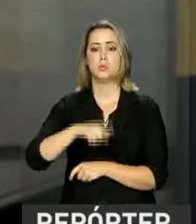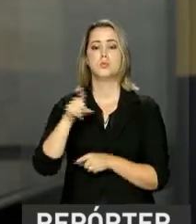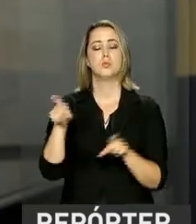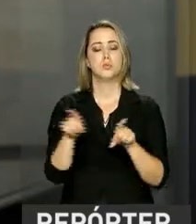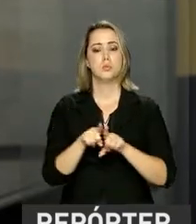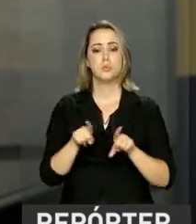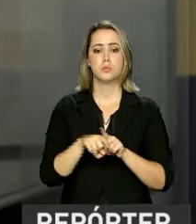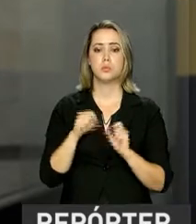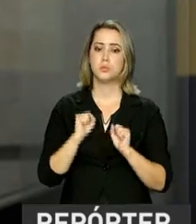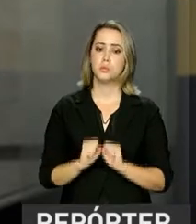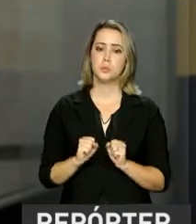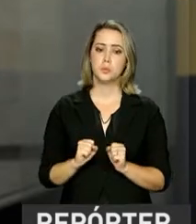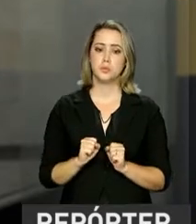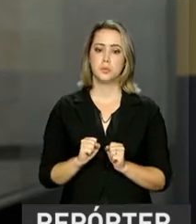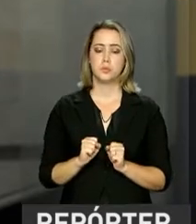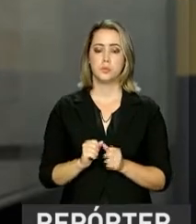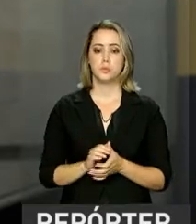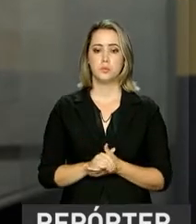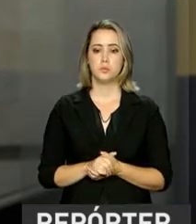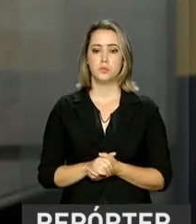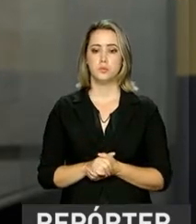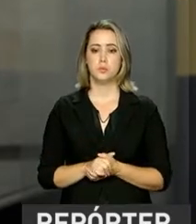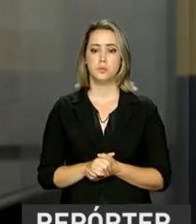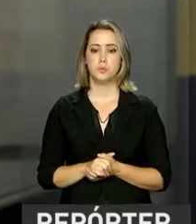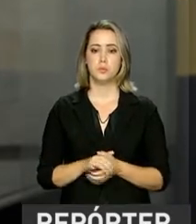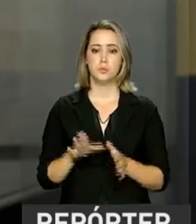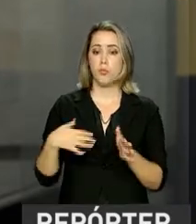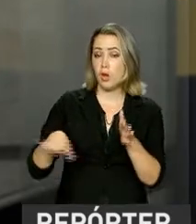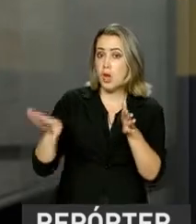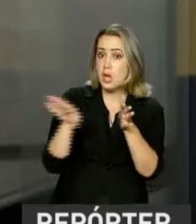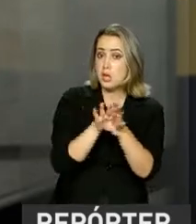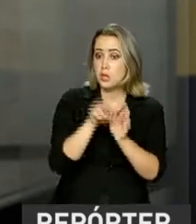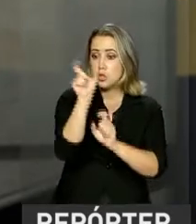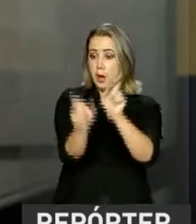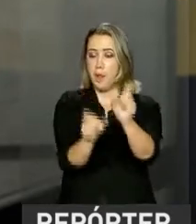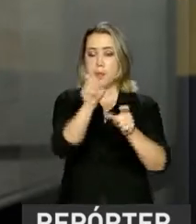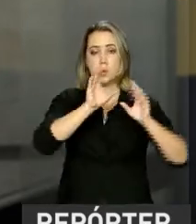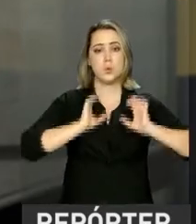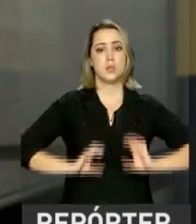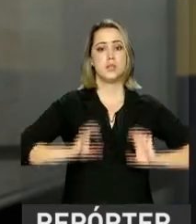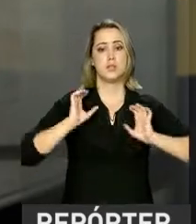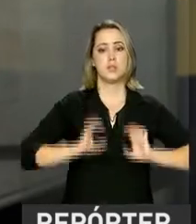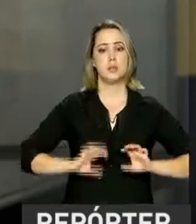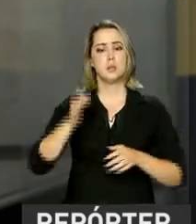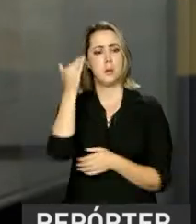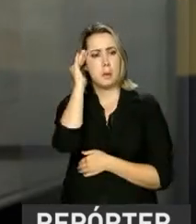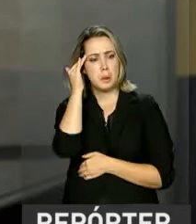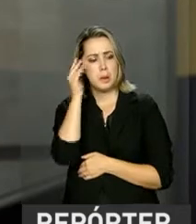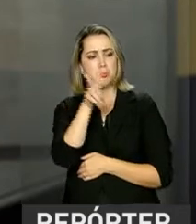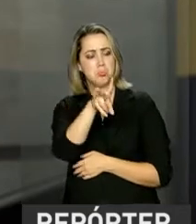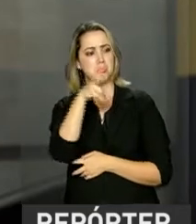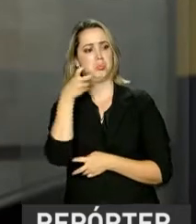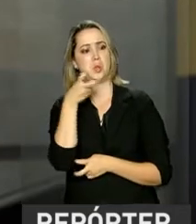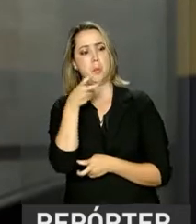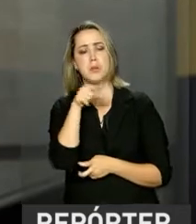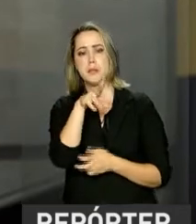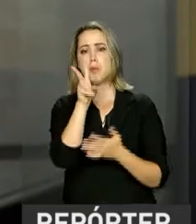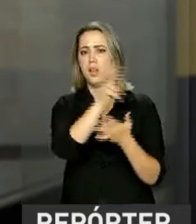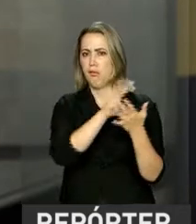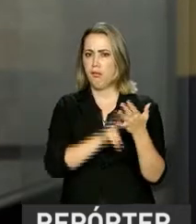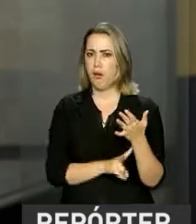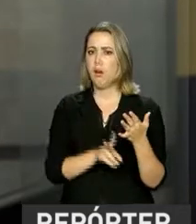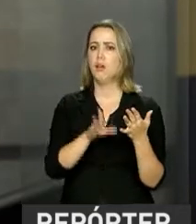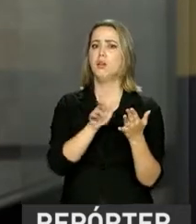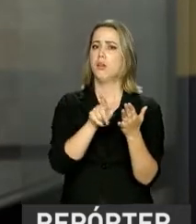de é regar ao cidadão sem até que ele sozinho pode ativamente